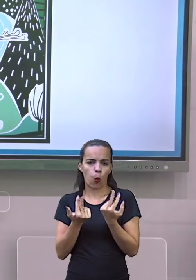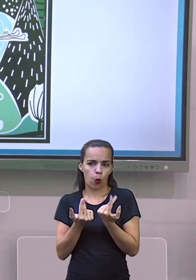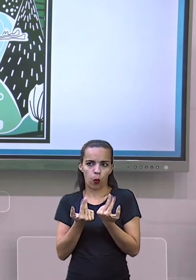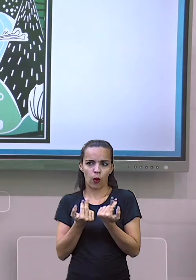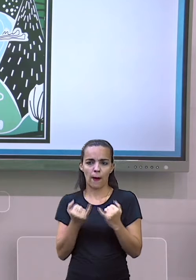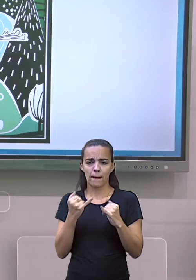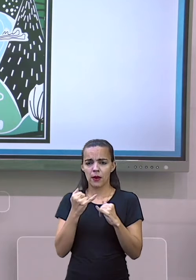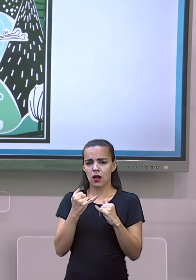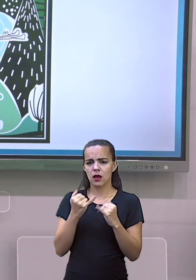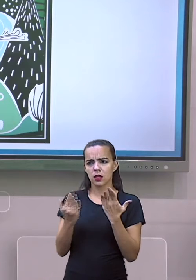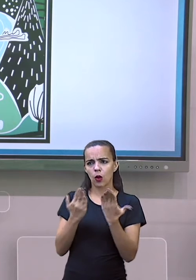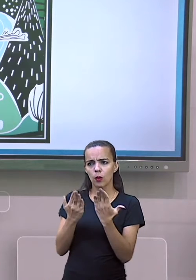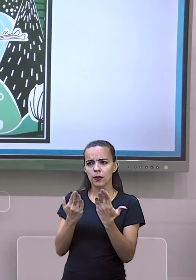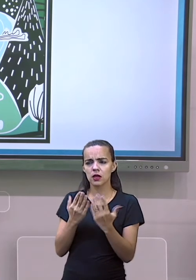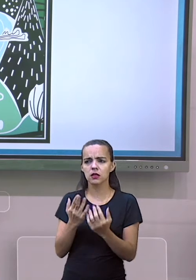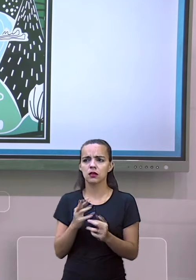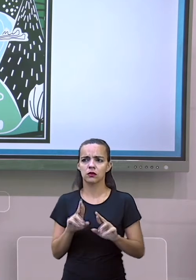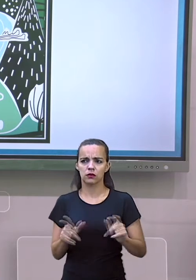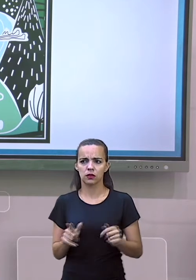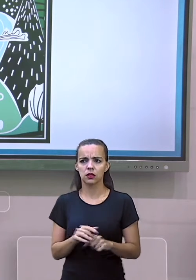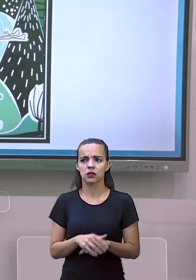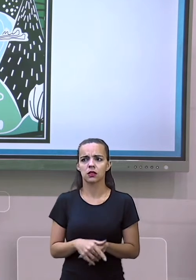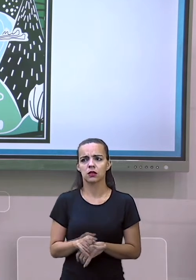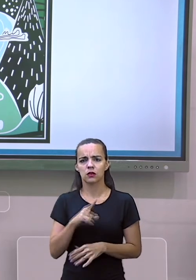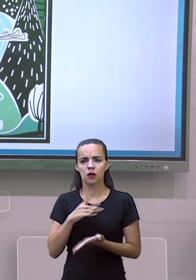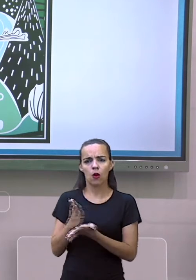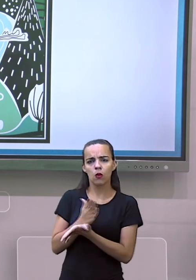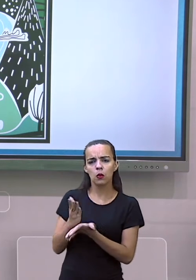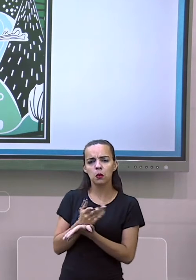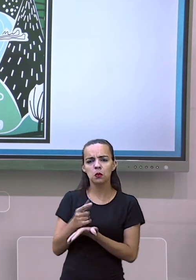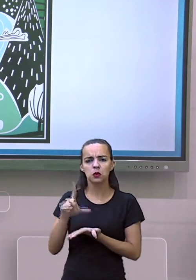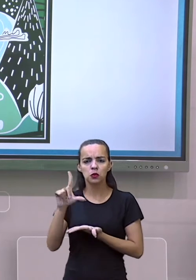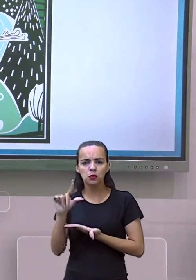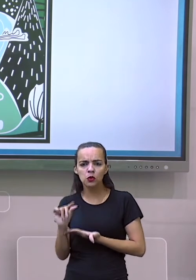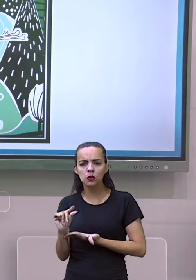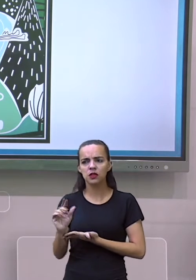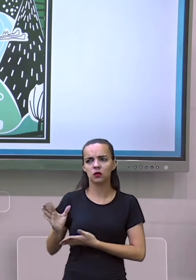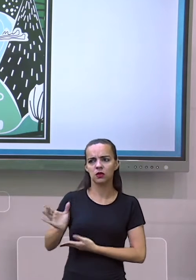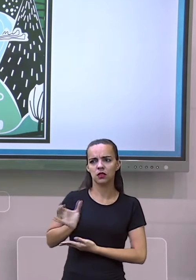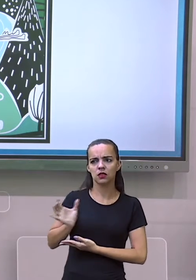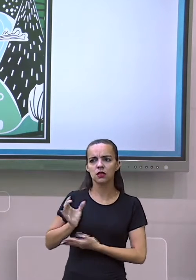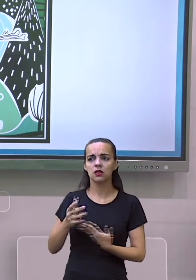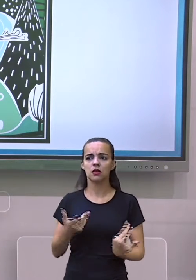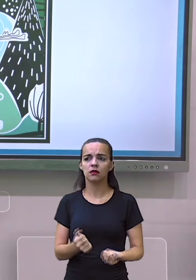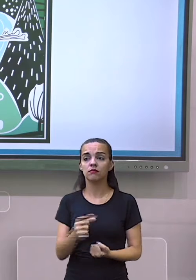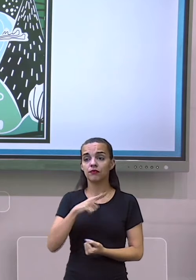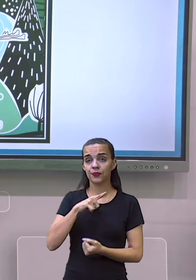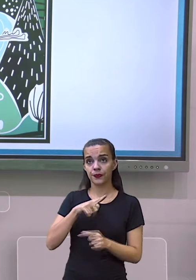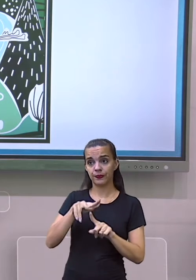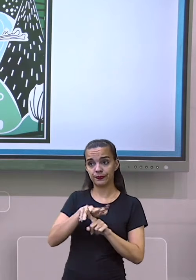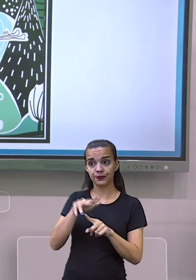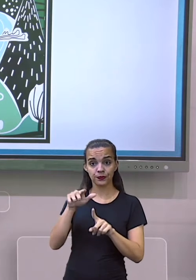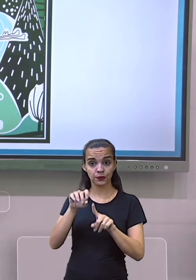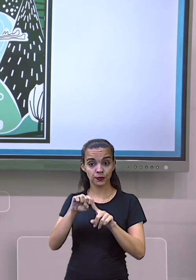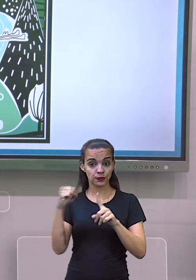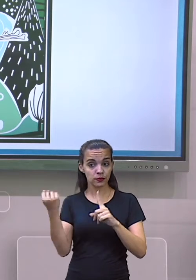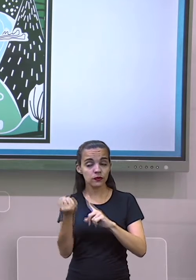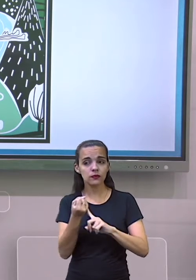cooperação nas relações de trabalho e distribuição das riquezas produzidas. O socialismo